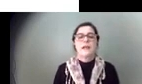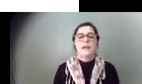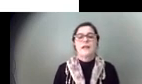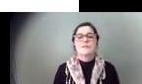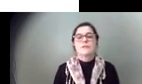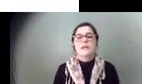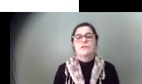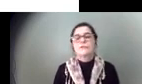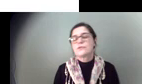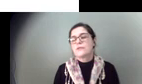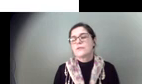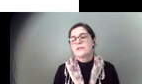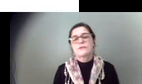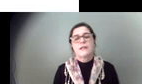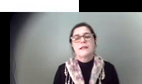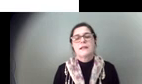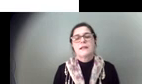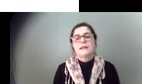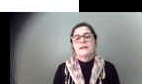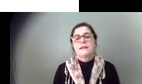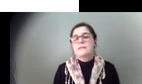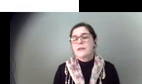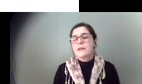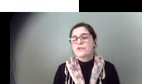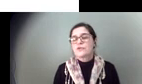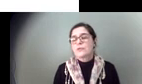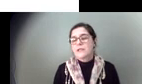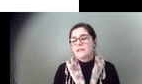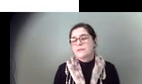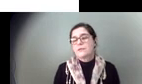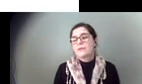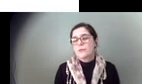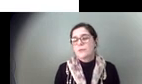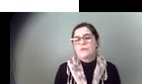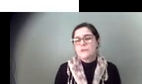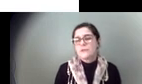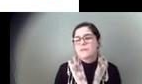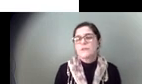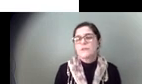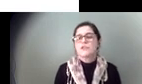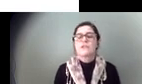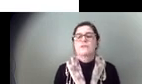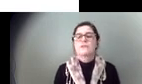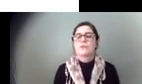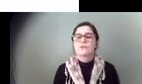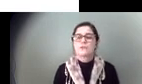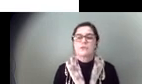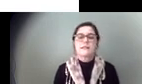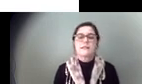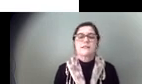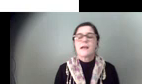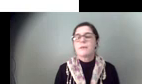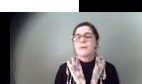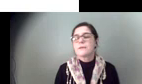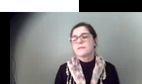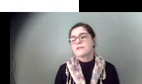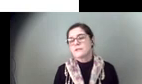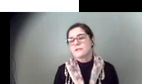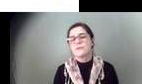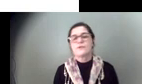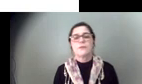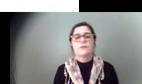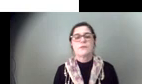teve sondagem dos diversos, né, espaços de comunicação que foram possíveis para a gente, que foram os grupos de WhatsApp,